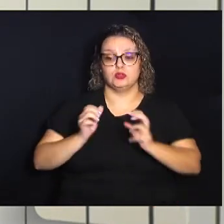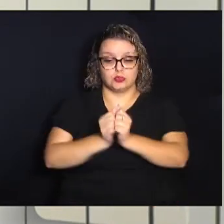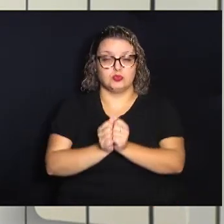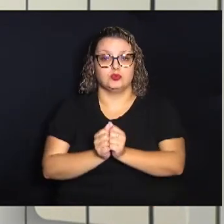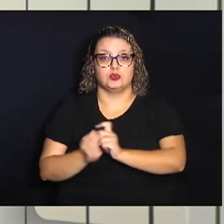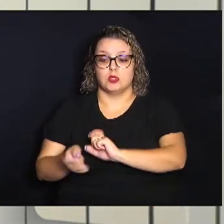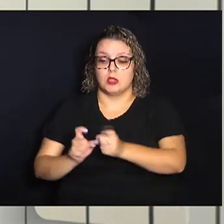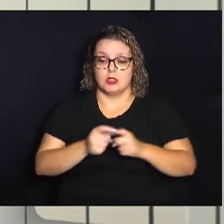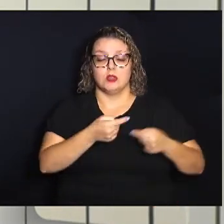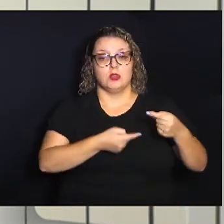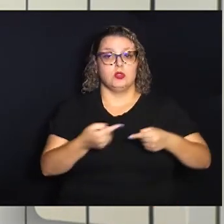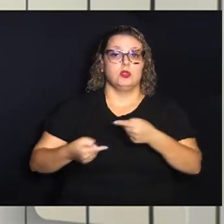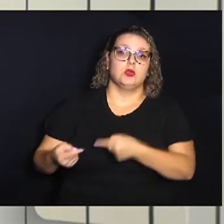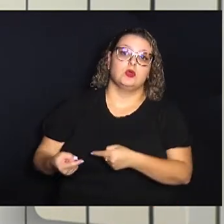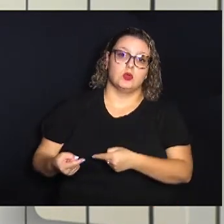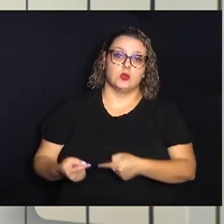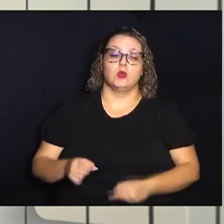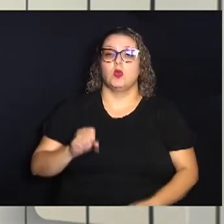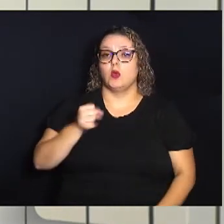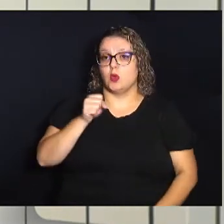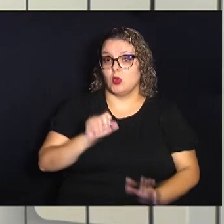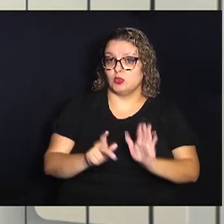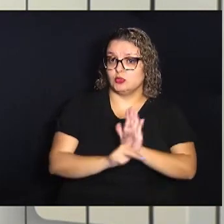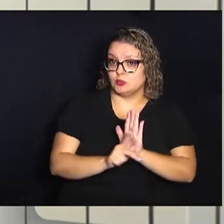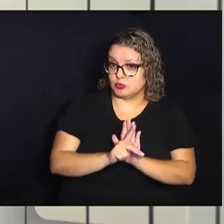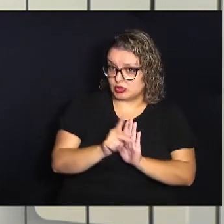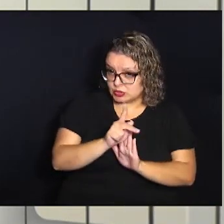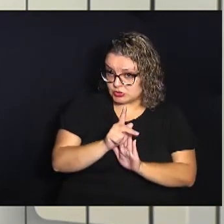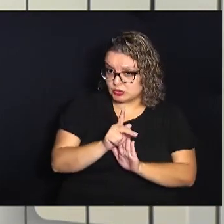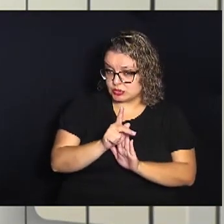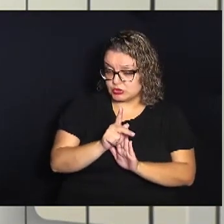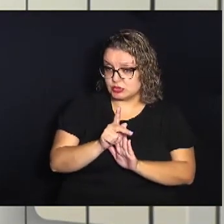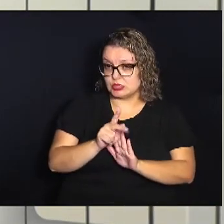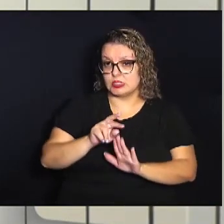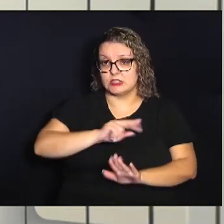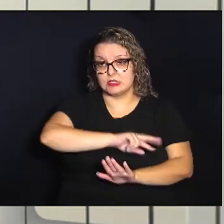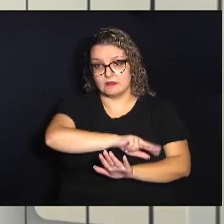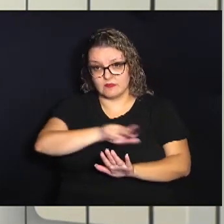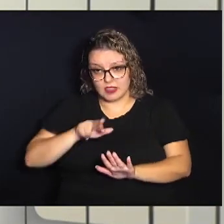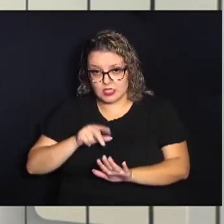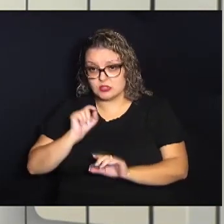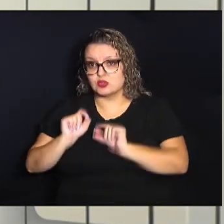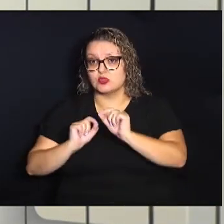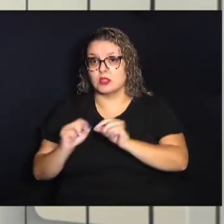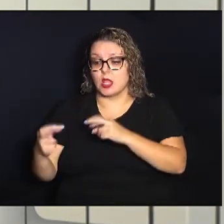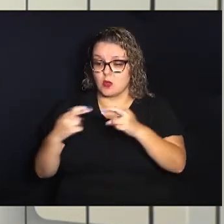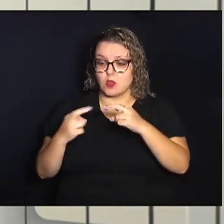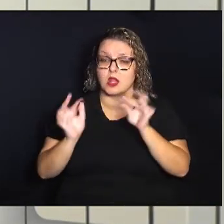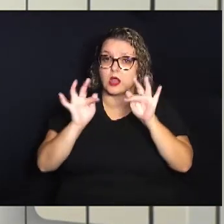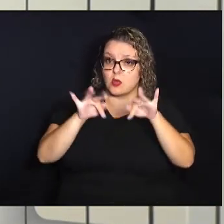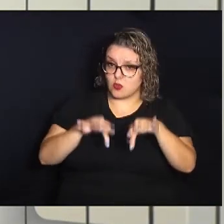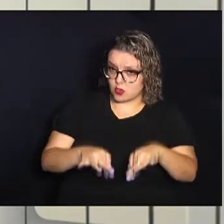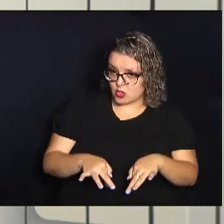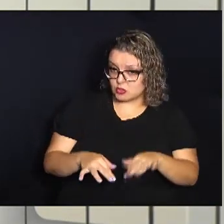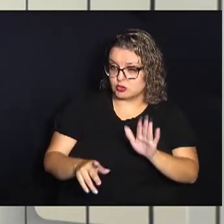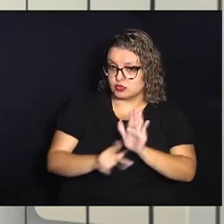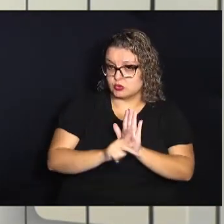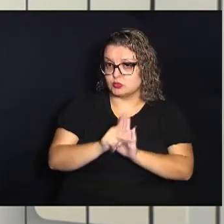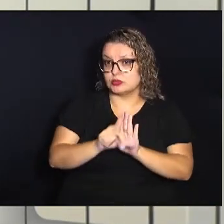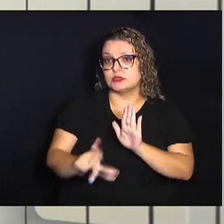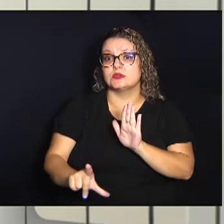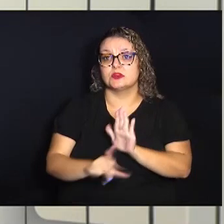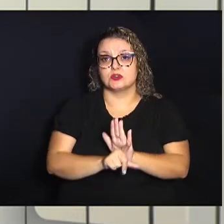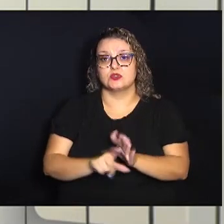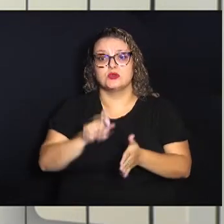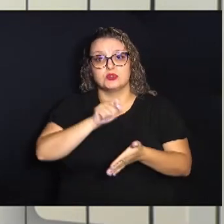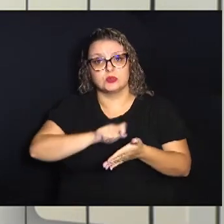para discutir e votar 8 projetos. Entre eles está em análise final o projeto de lei de